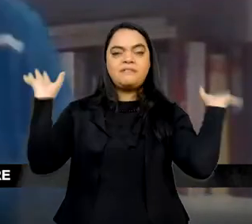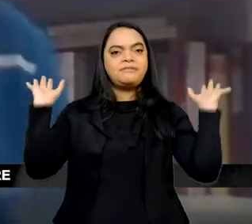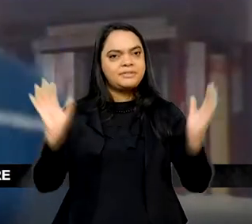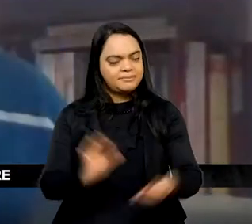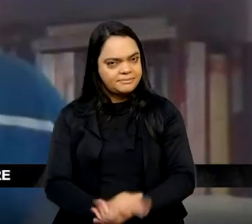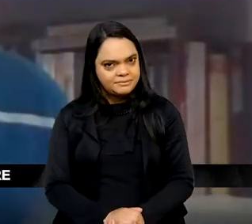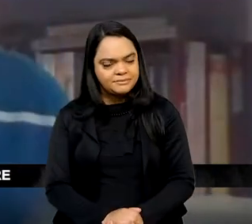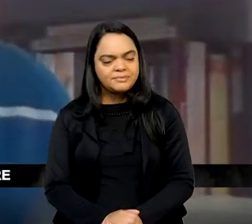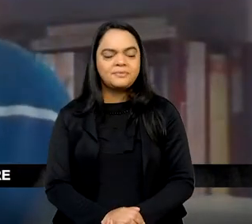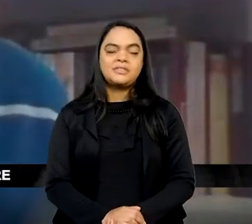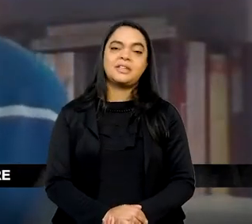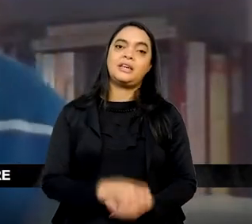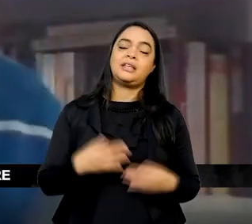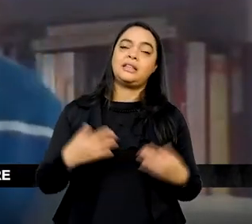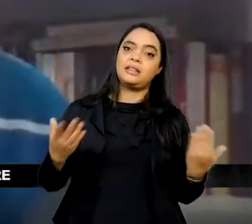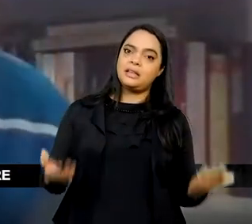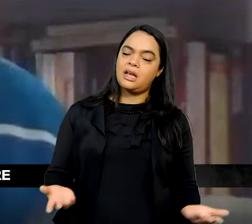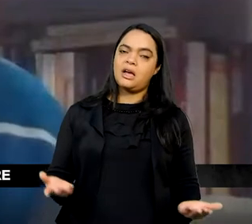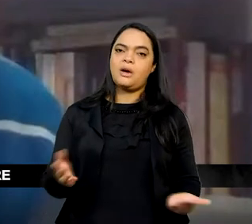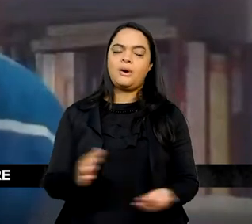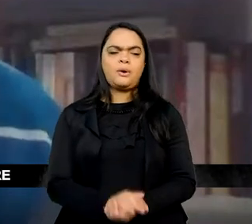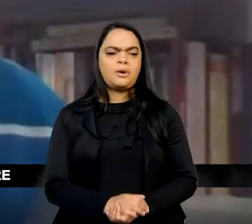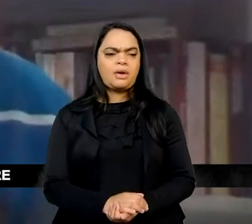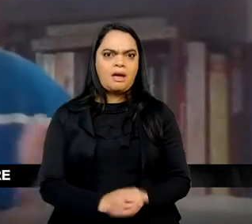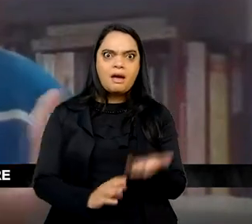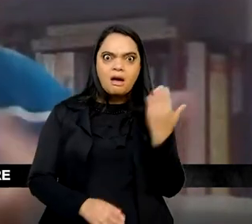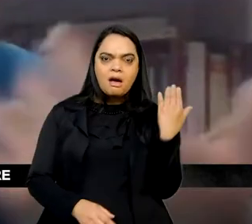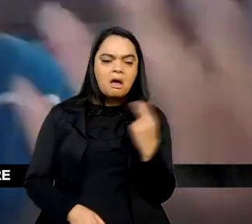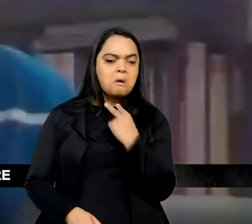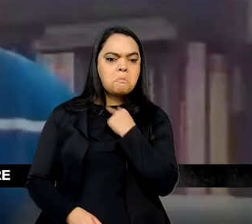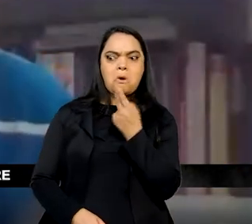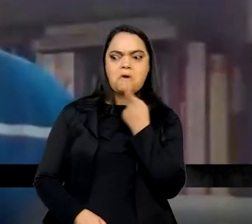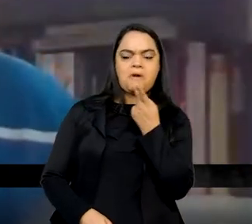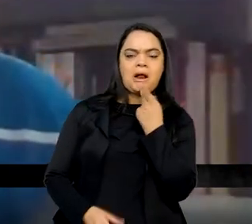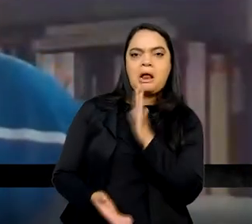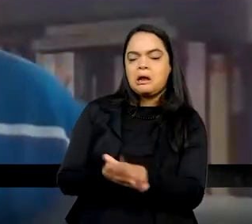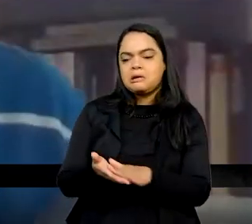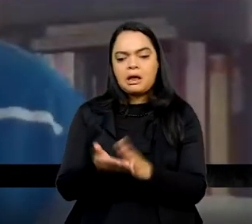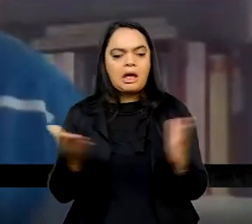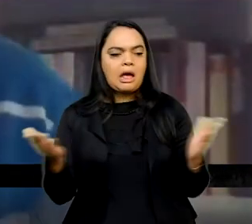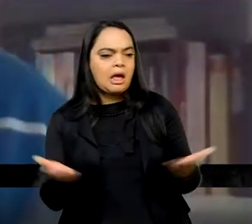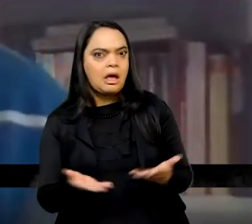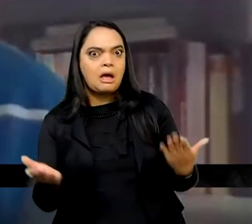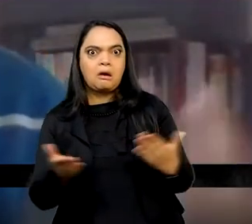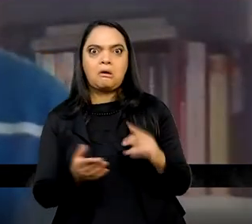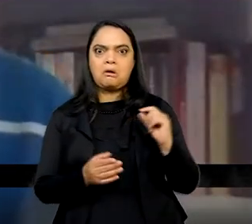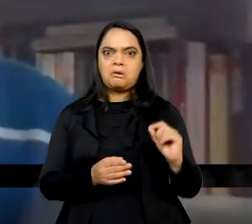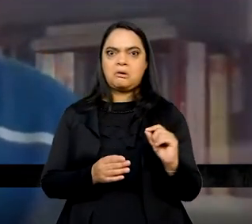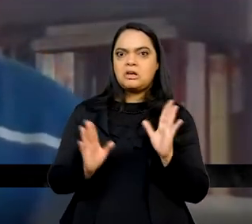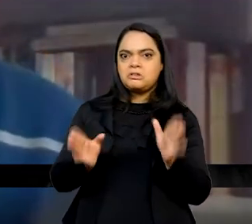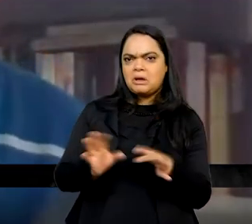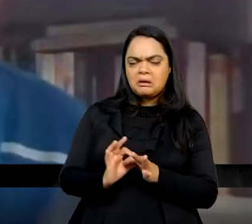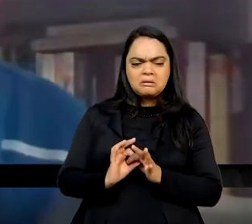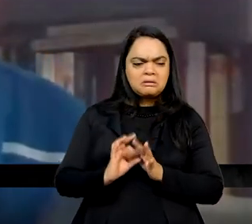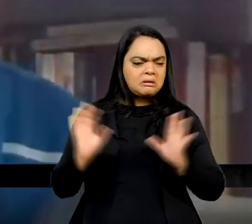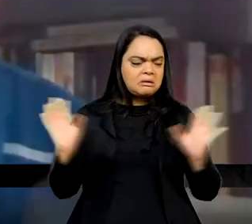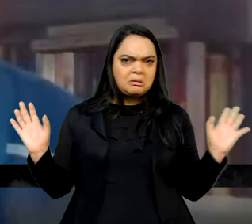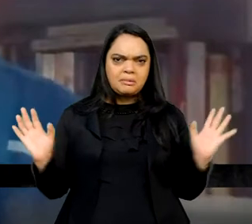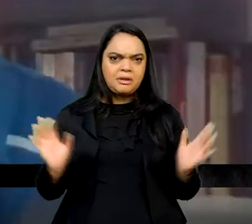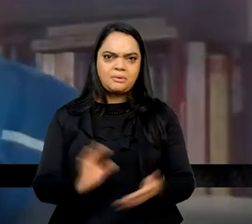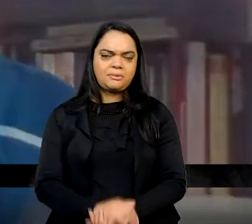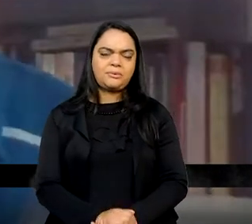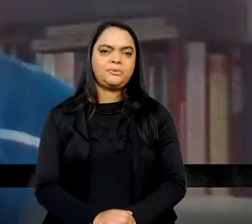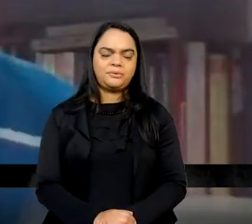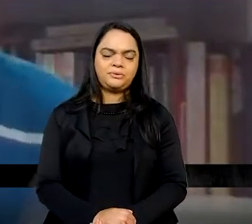Então o delegado ficou, eu não posso falar nada, afinal de contas, realmente estão falando sobre isso, mas nem tampouco o delegado está entendendo que é